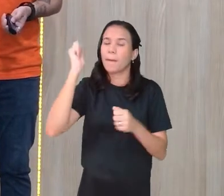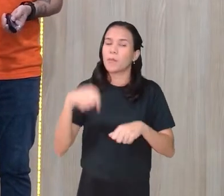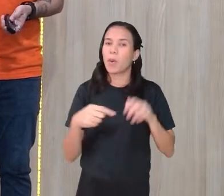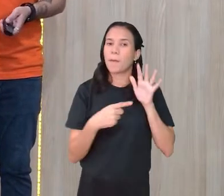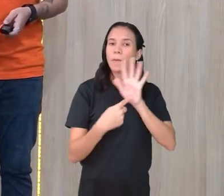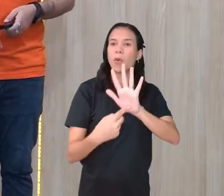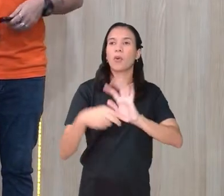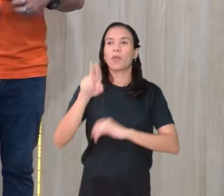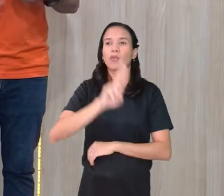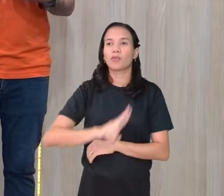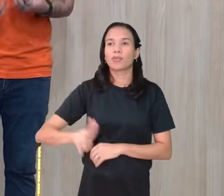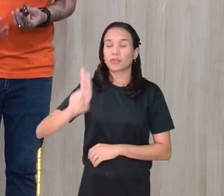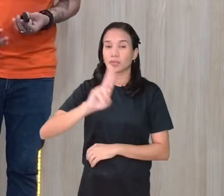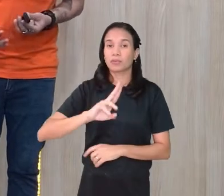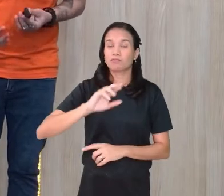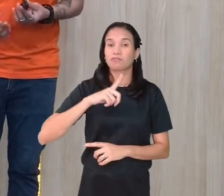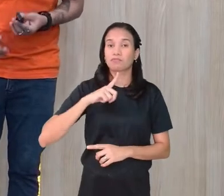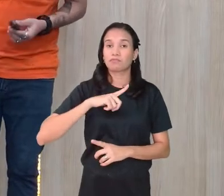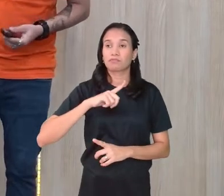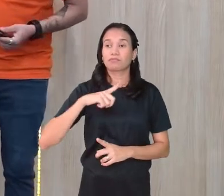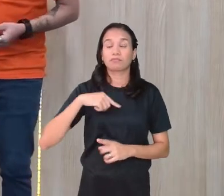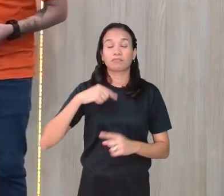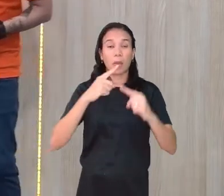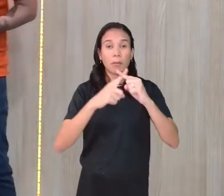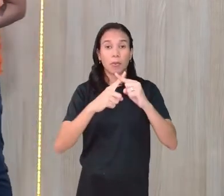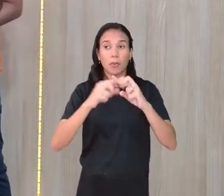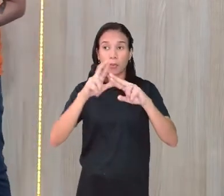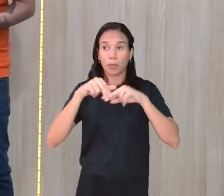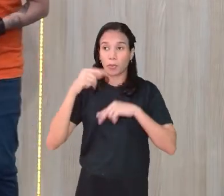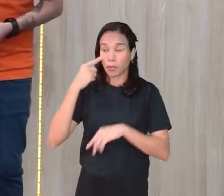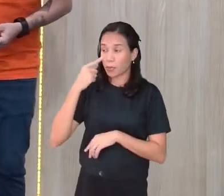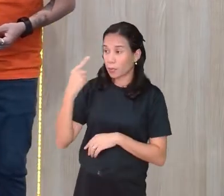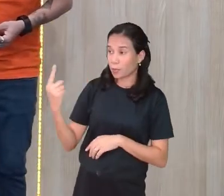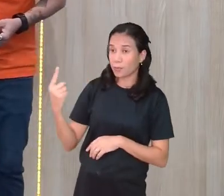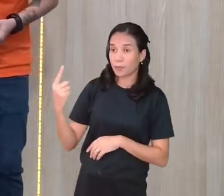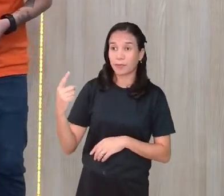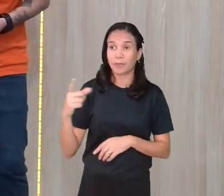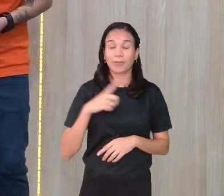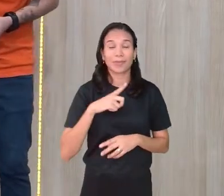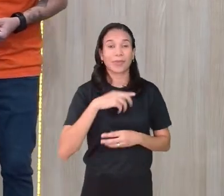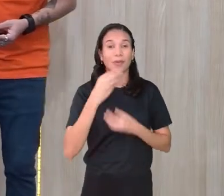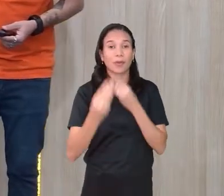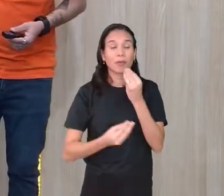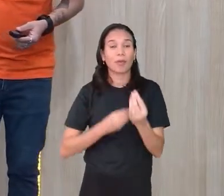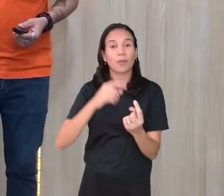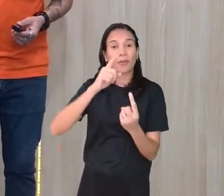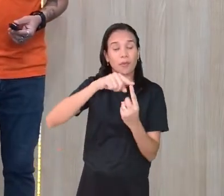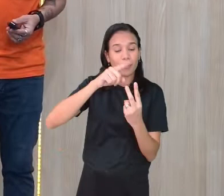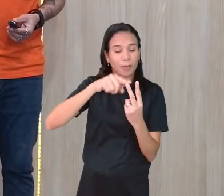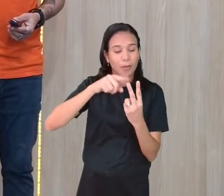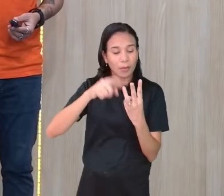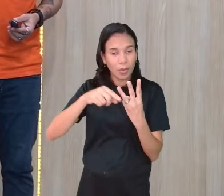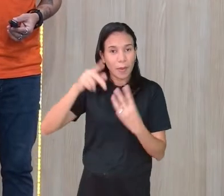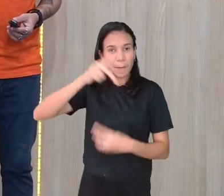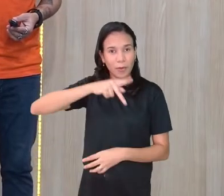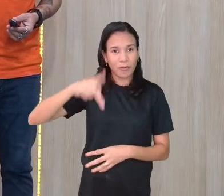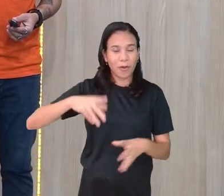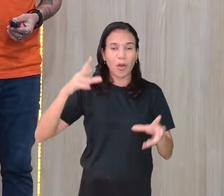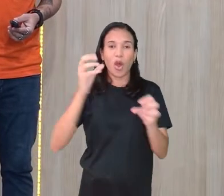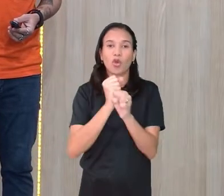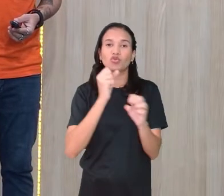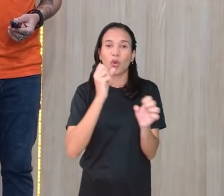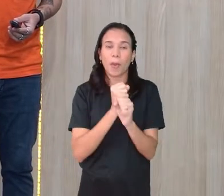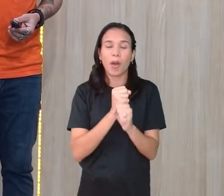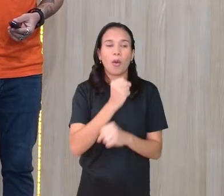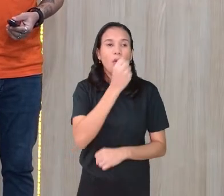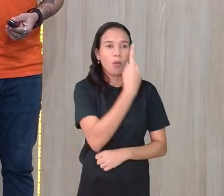representar através de uma multiplicação. Por quê? Porque eu cheguei a essas 3 professoras aqui, somando o